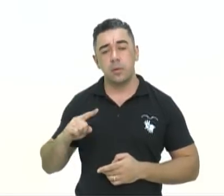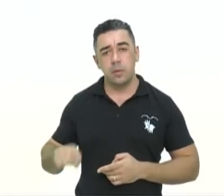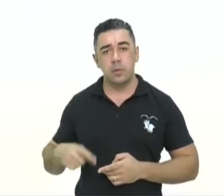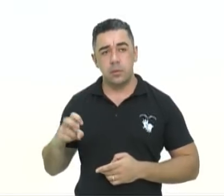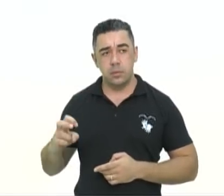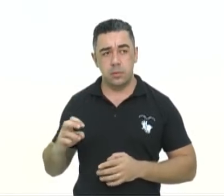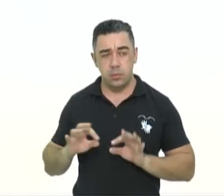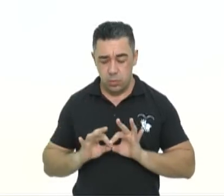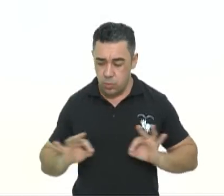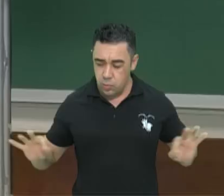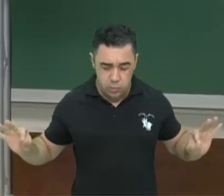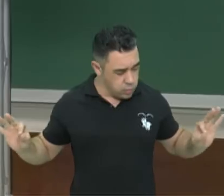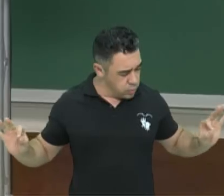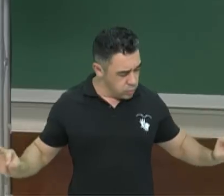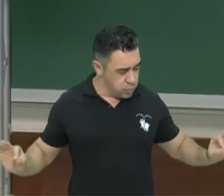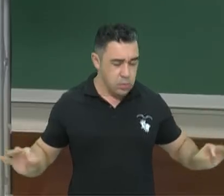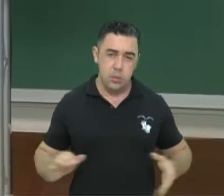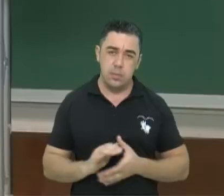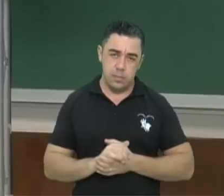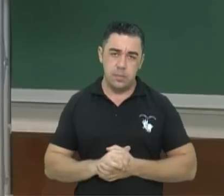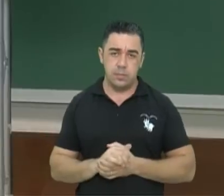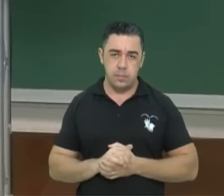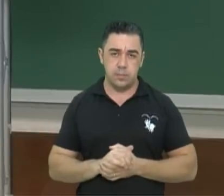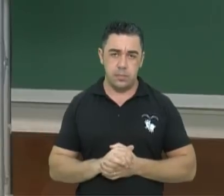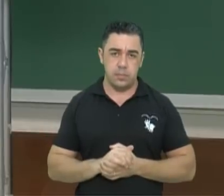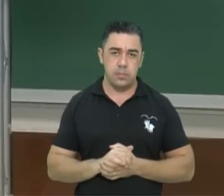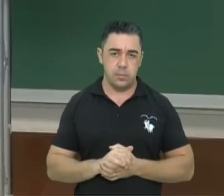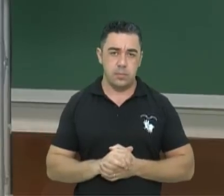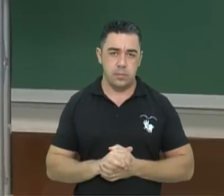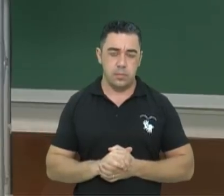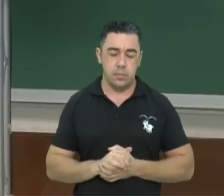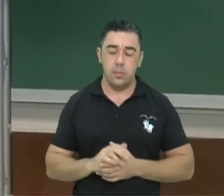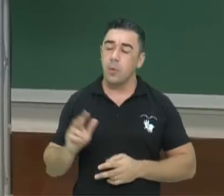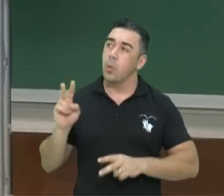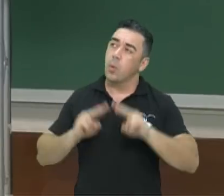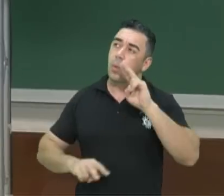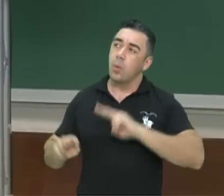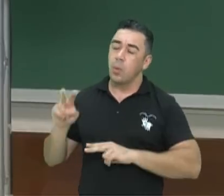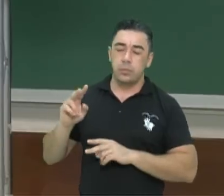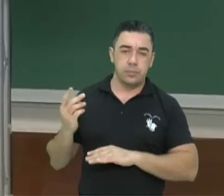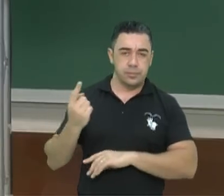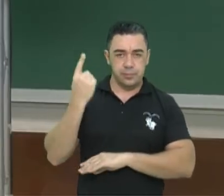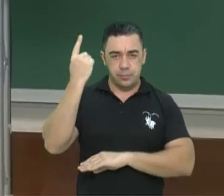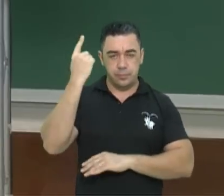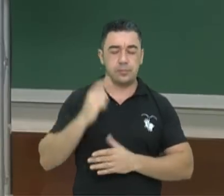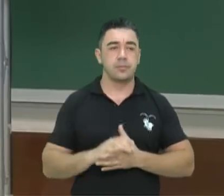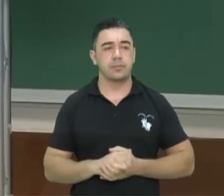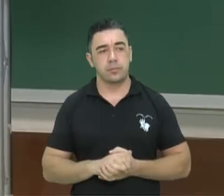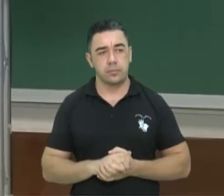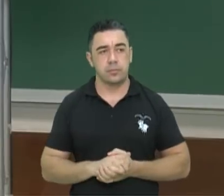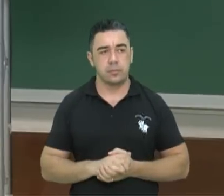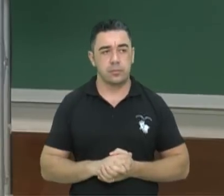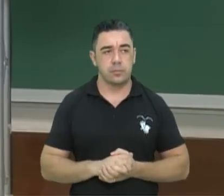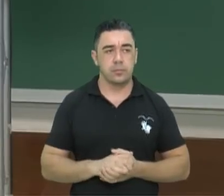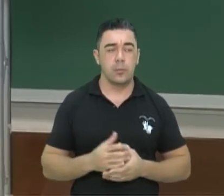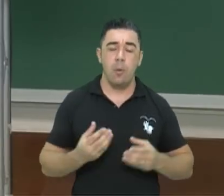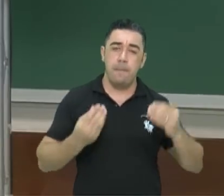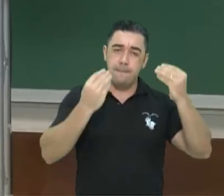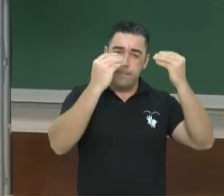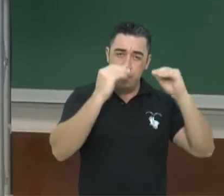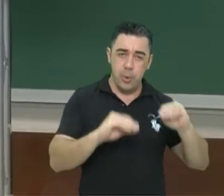esse espaço aqui, aonde ela está fazendo a observação. Aí, né, basta